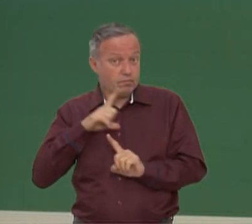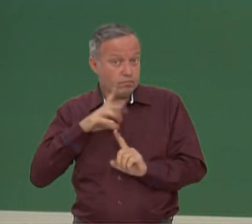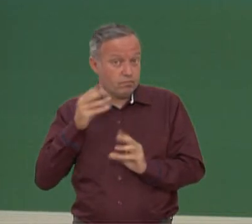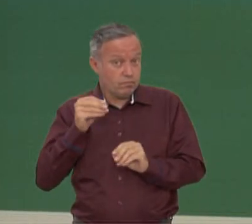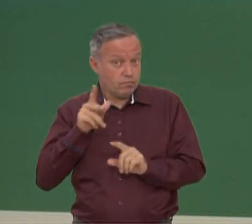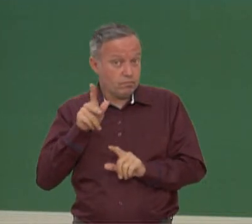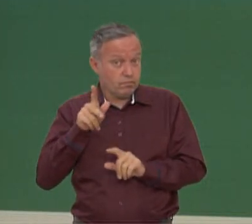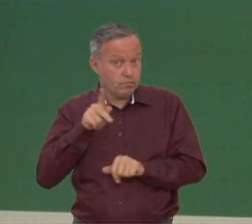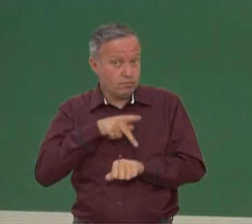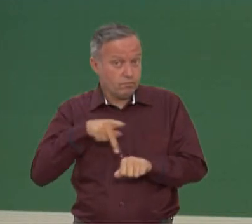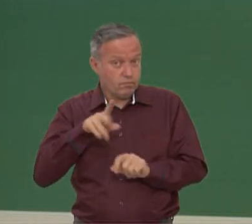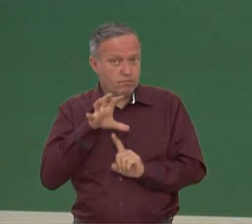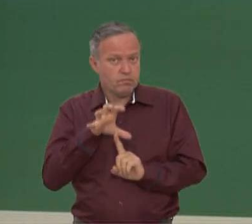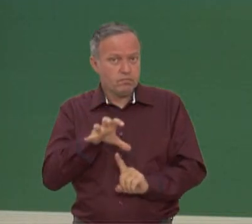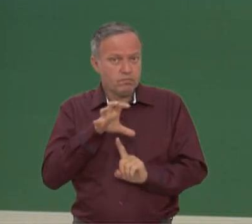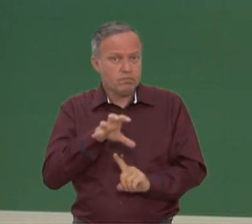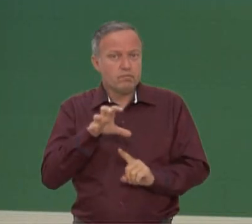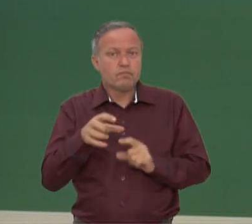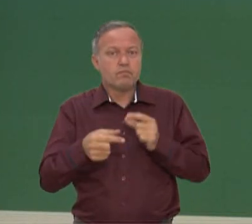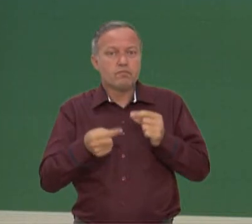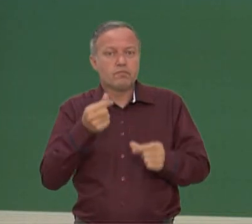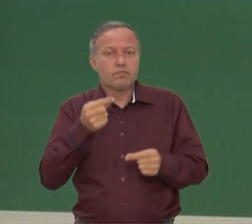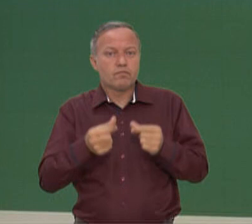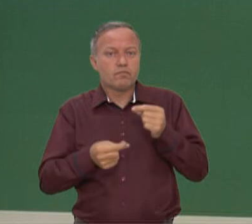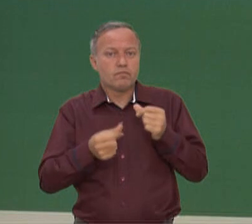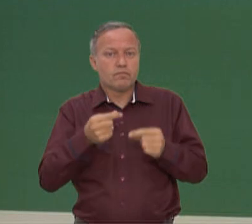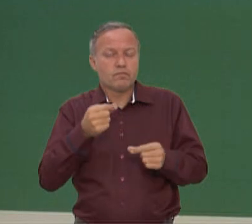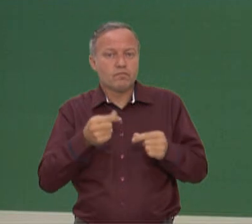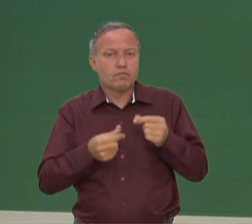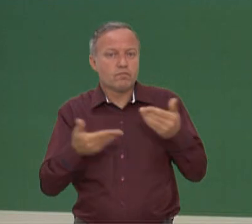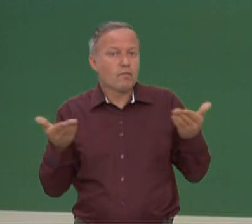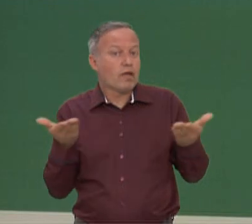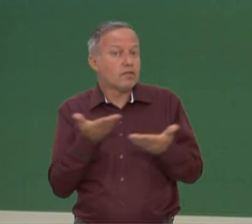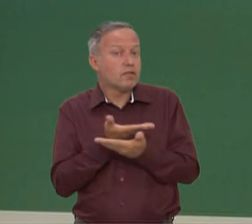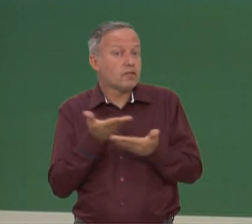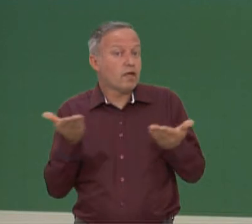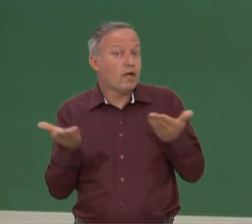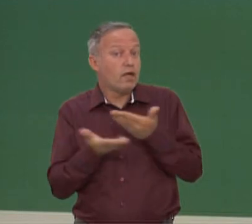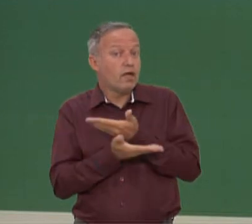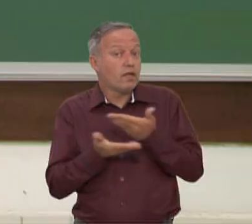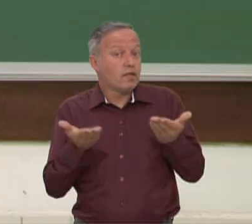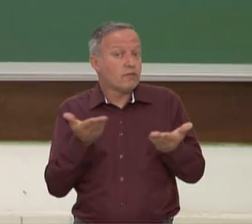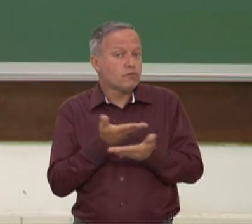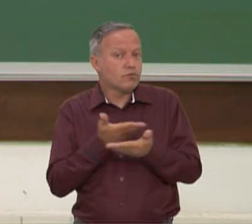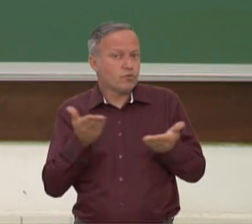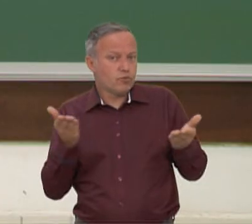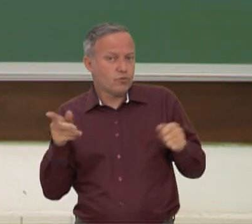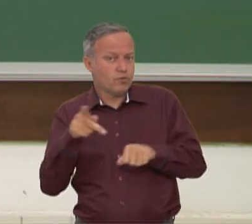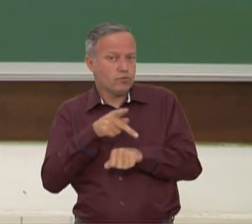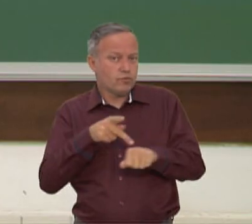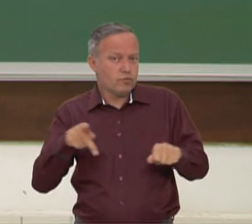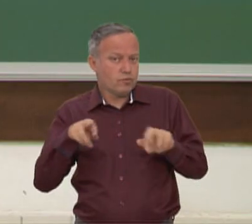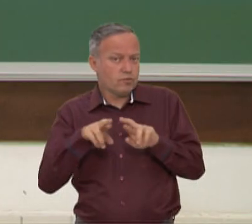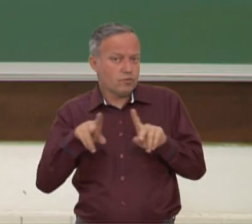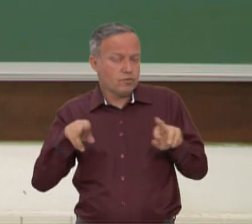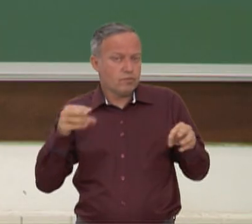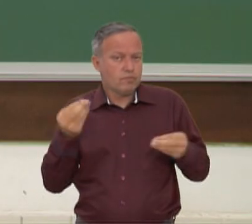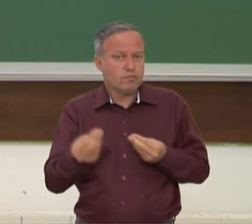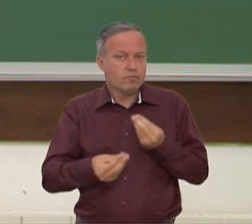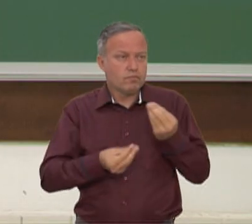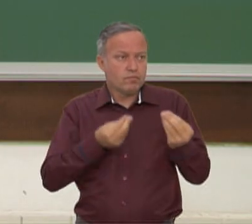a dinâmica econômica, a dinâmica das relações internacionais entre os países, eu tenho que pensar em como que eu